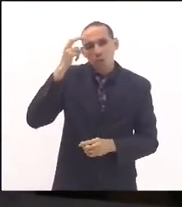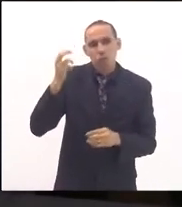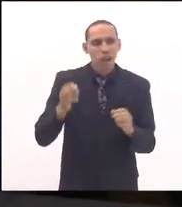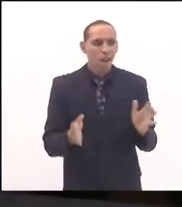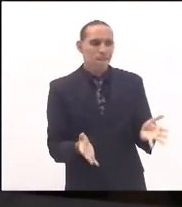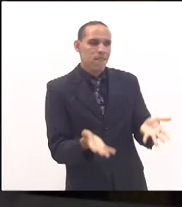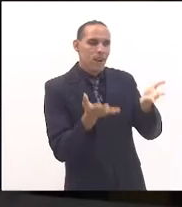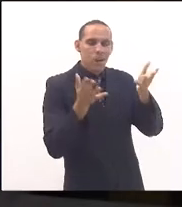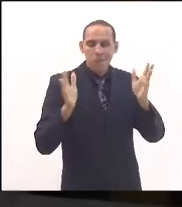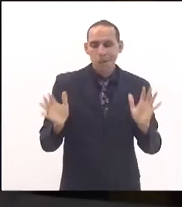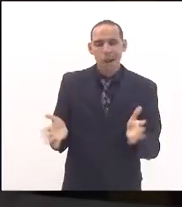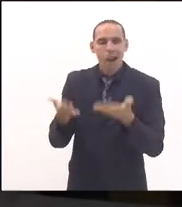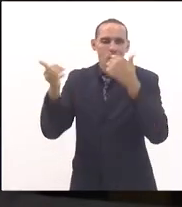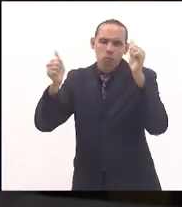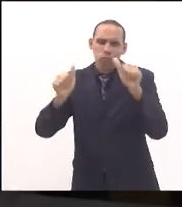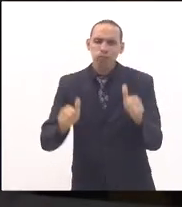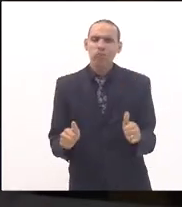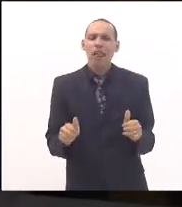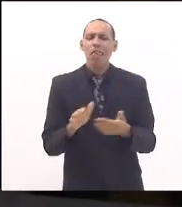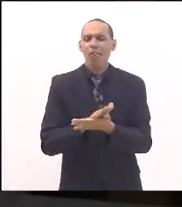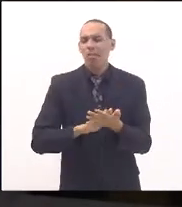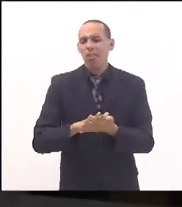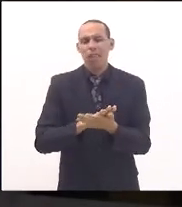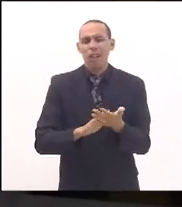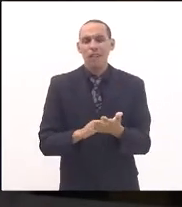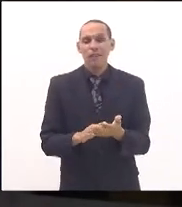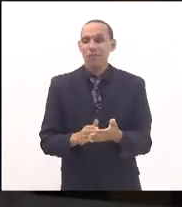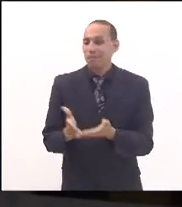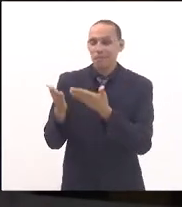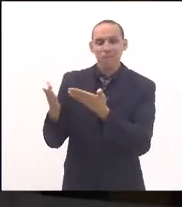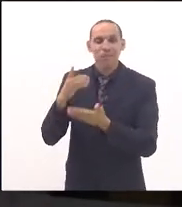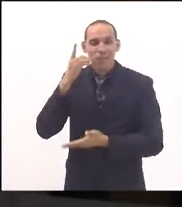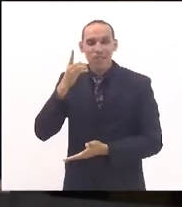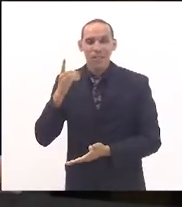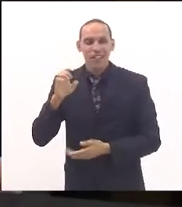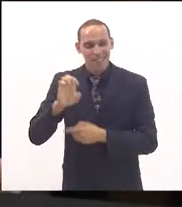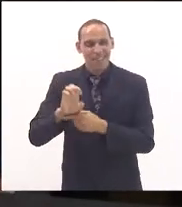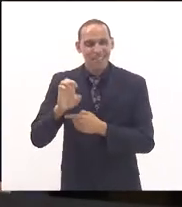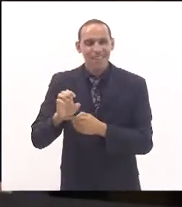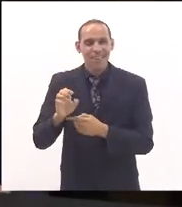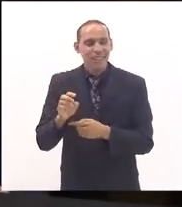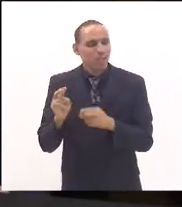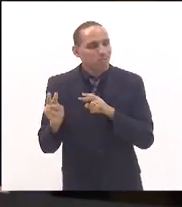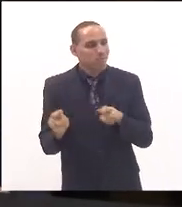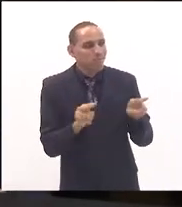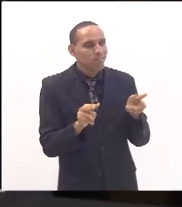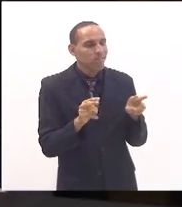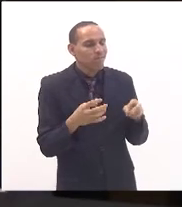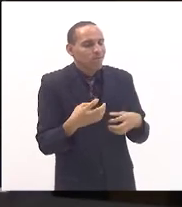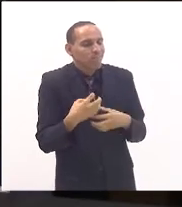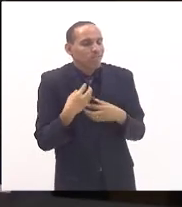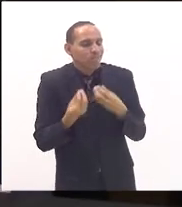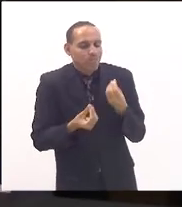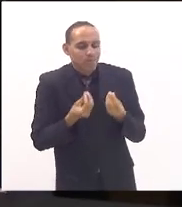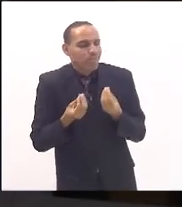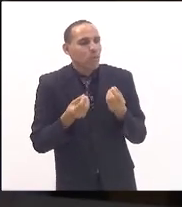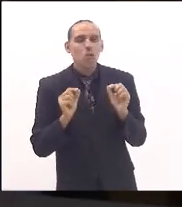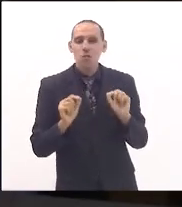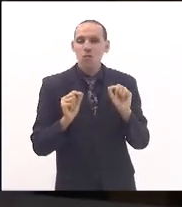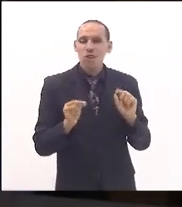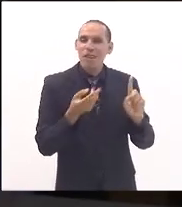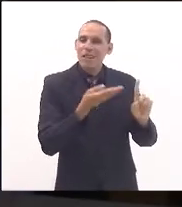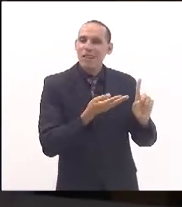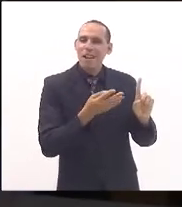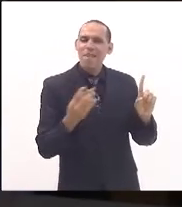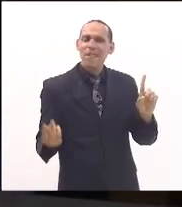isidros er deputado estadual teve essa visão essa sensibilidade de entender o valor